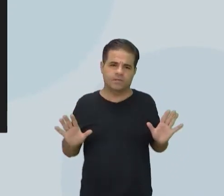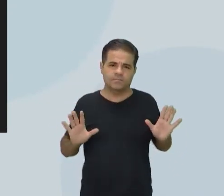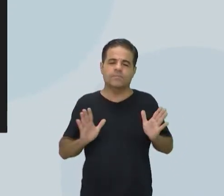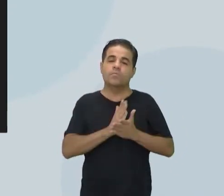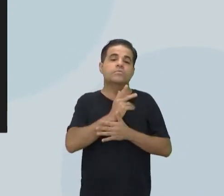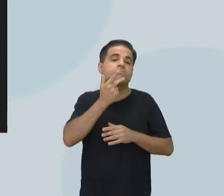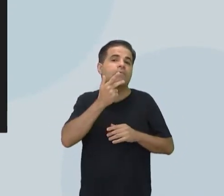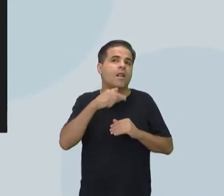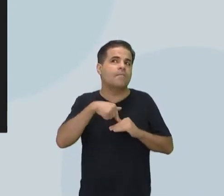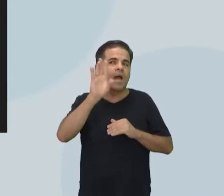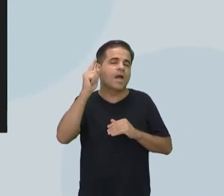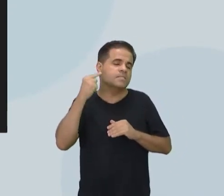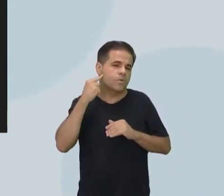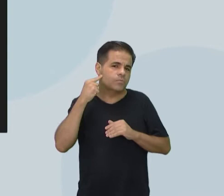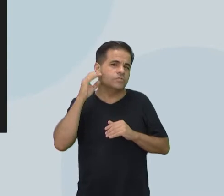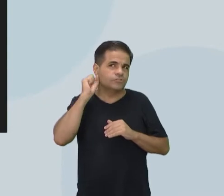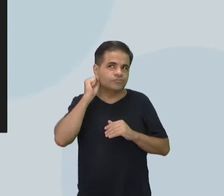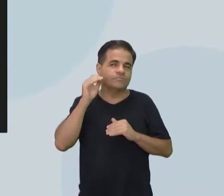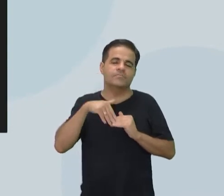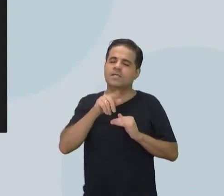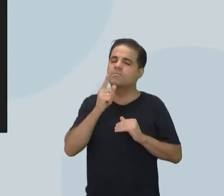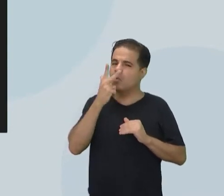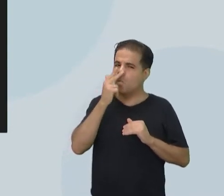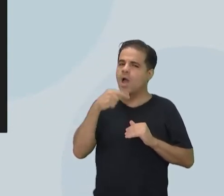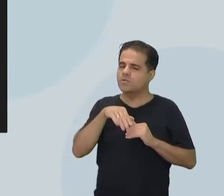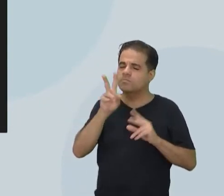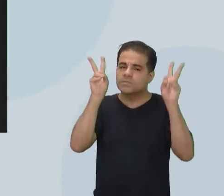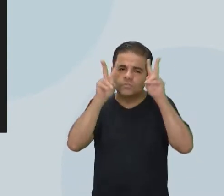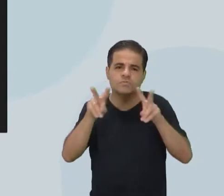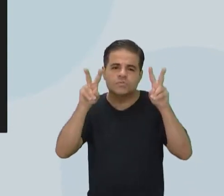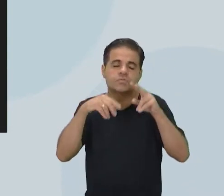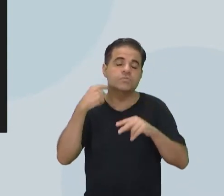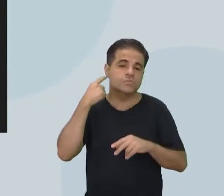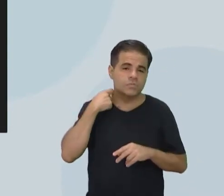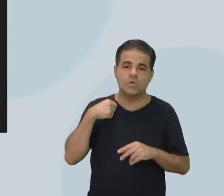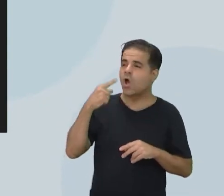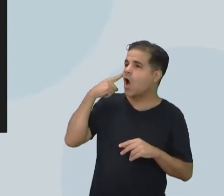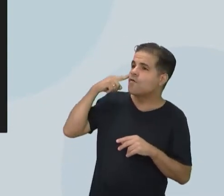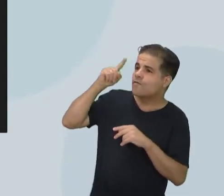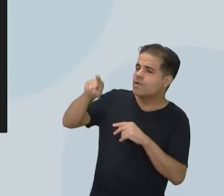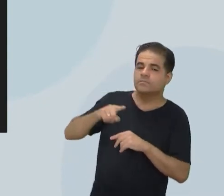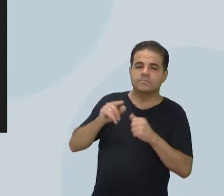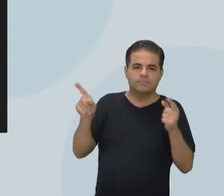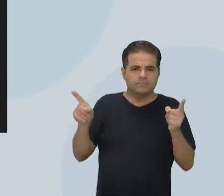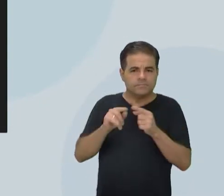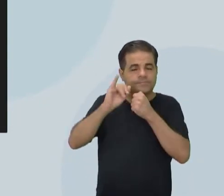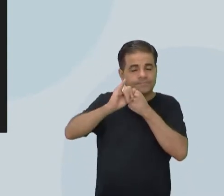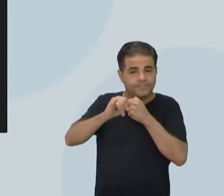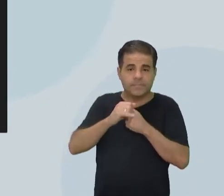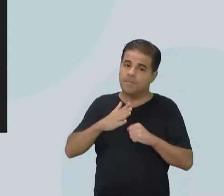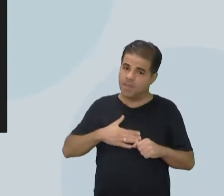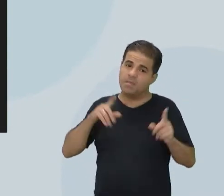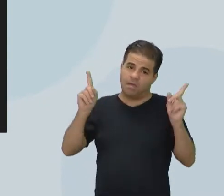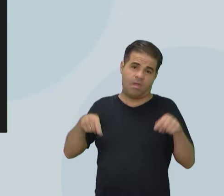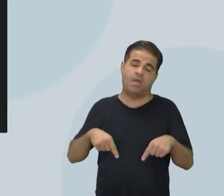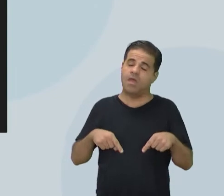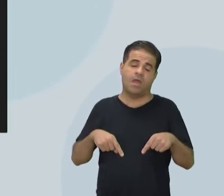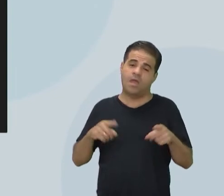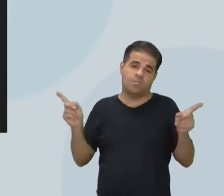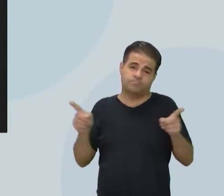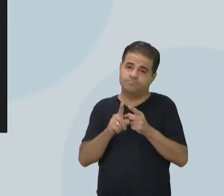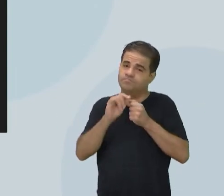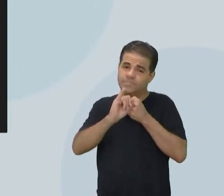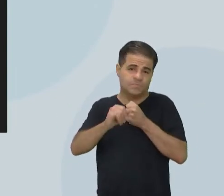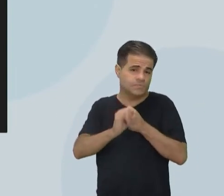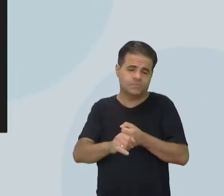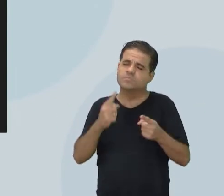auditiva, mas às vezes eu me vejo visual. Eu consigo entender o mini conto olhando para essa imagem. Para mim, isso aí é mini conto. Por quê? Por